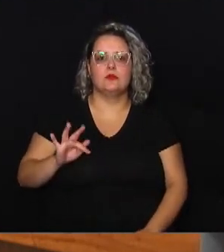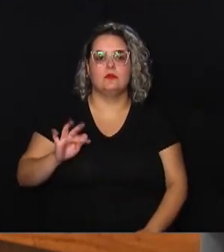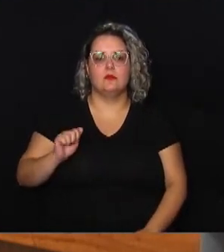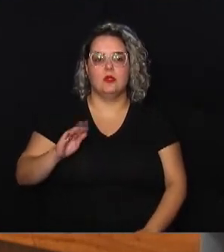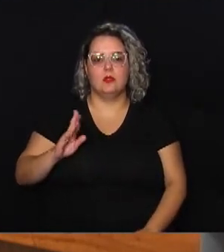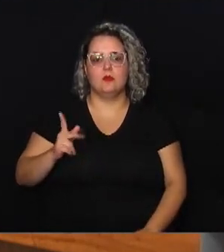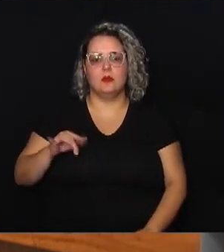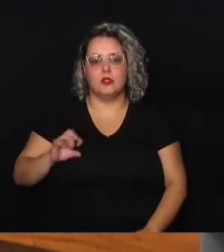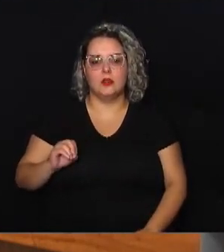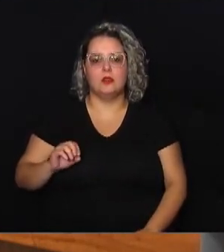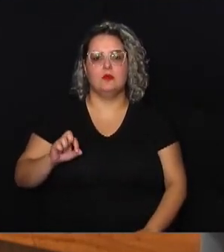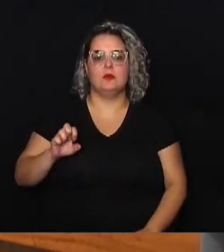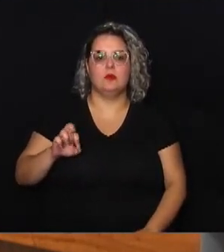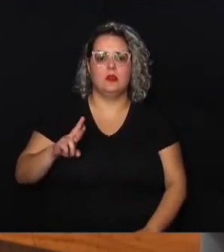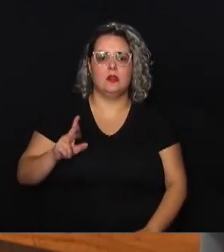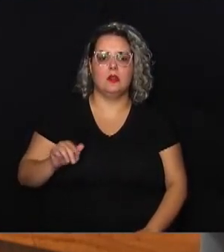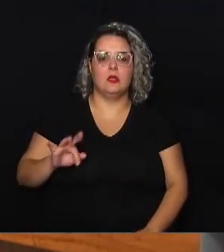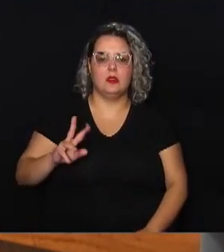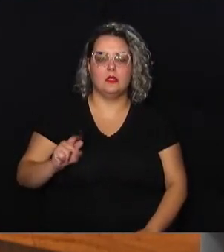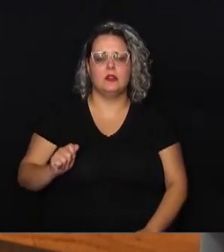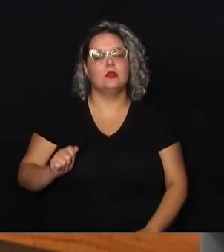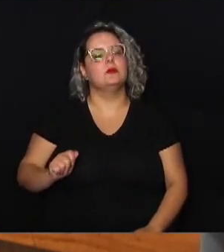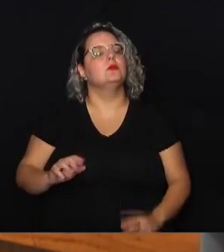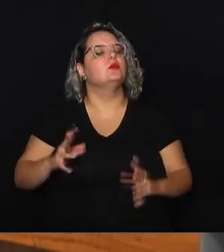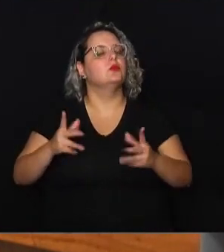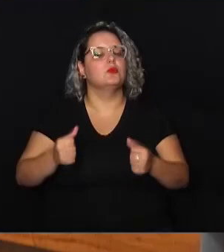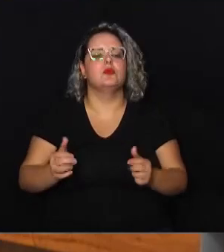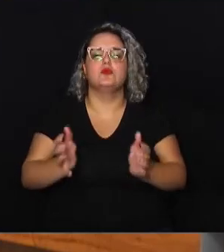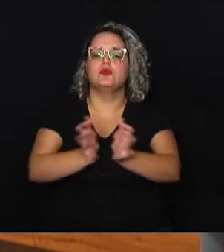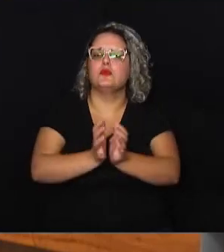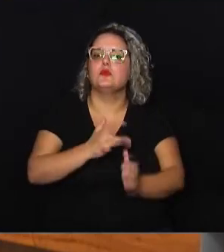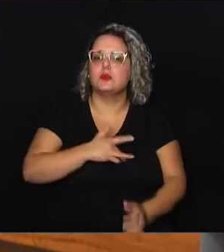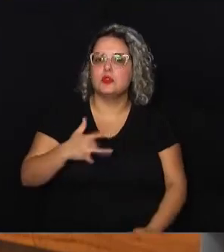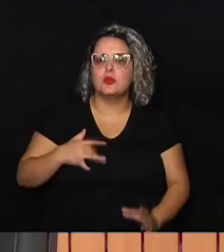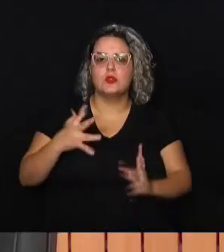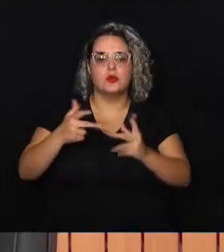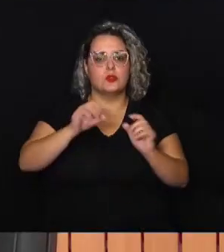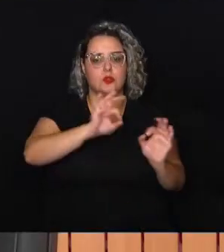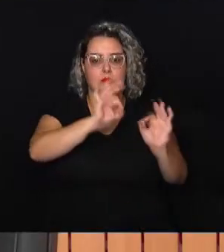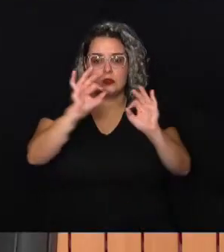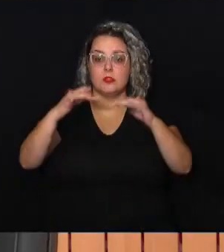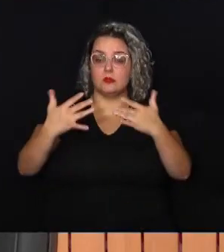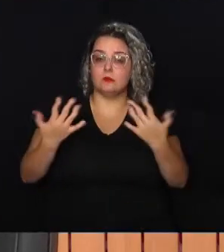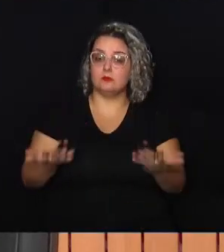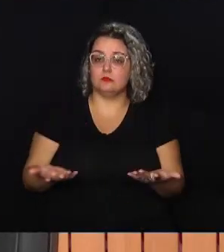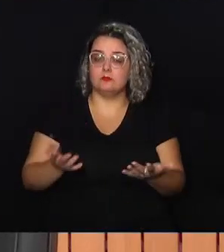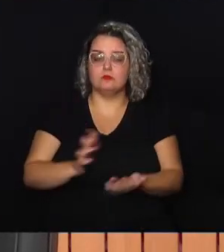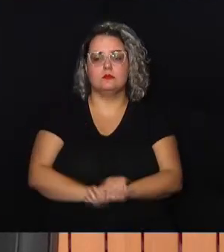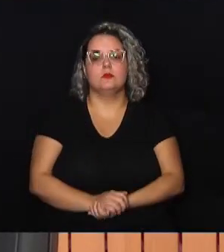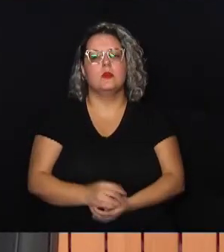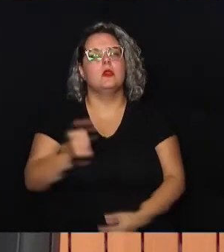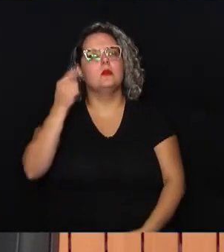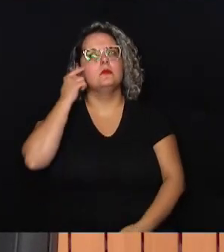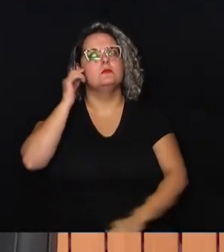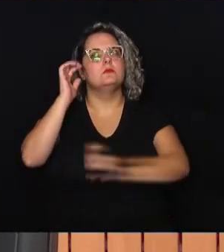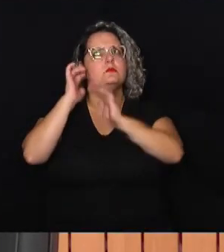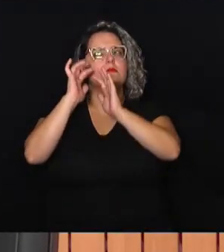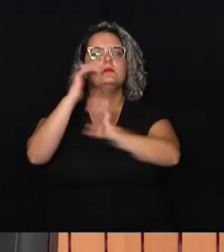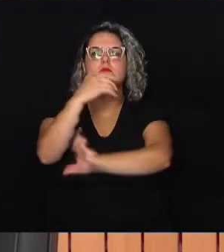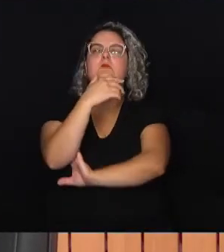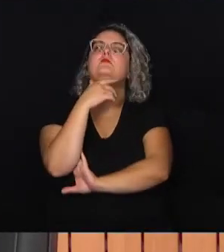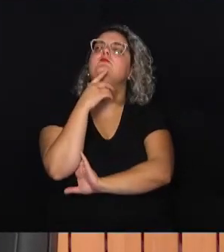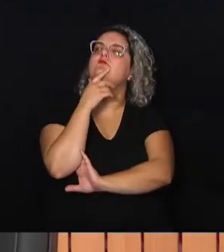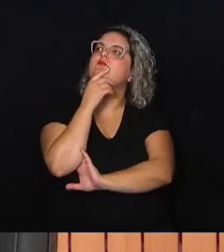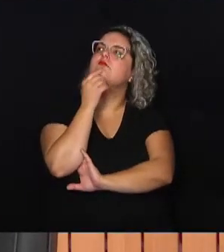nosso grupo de saúde aqui presente, a todos que estão assistindo. Eu fiquei pensando aqui o que eu